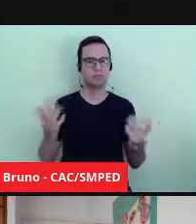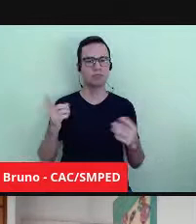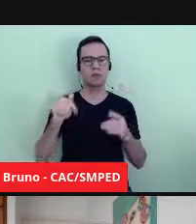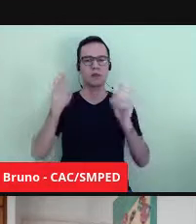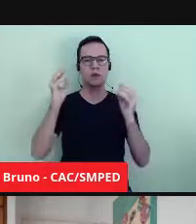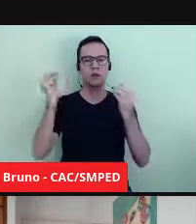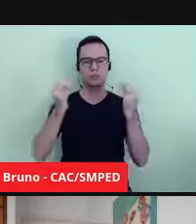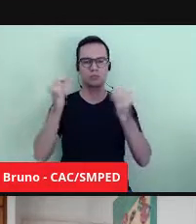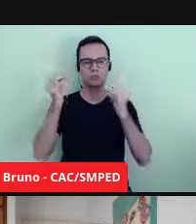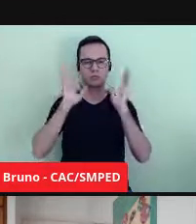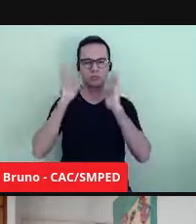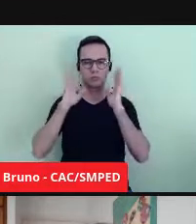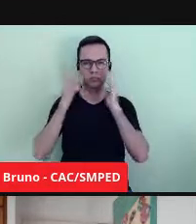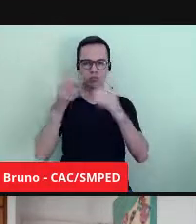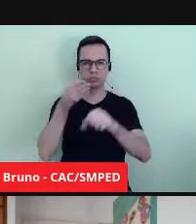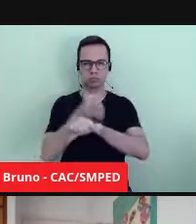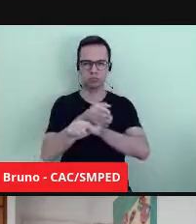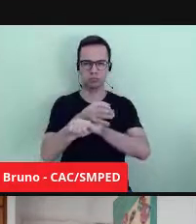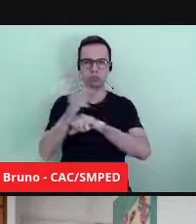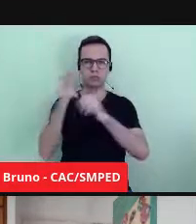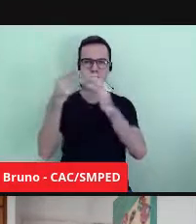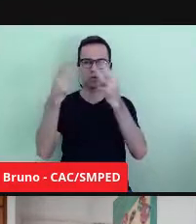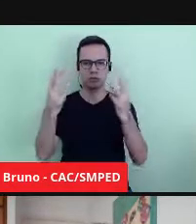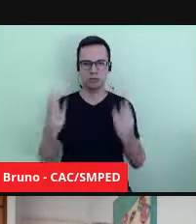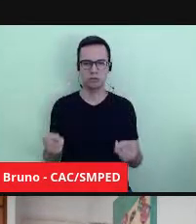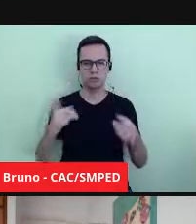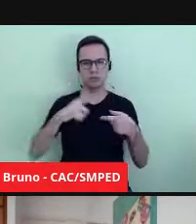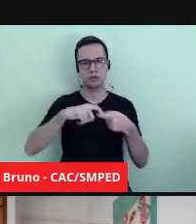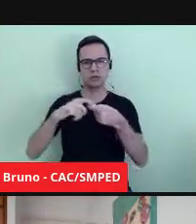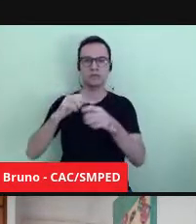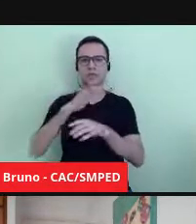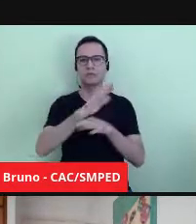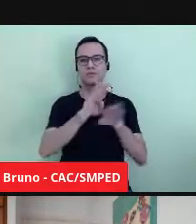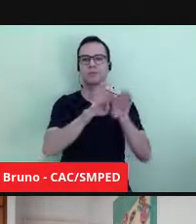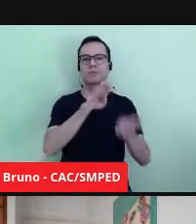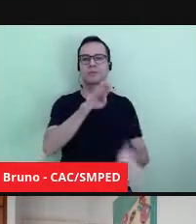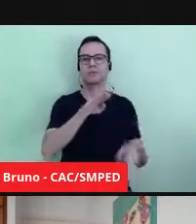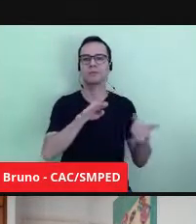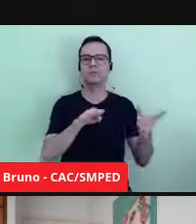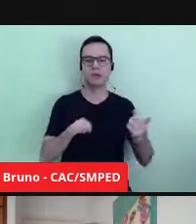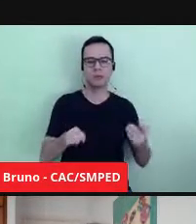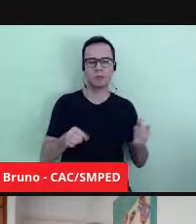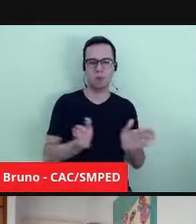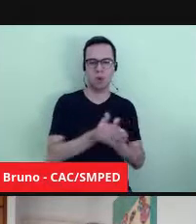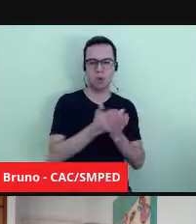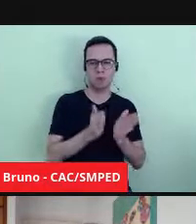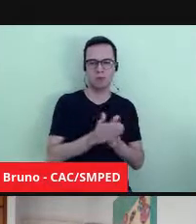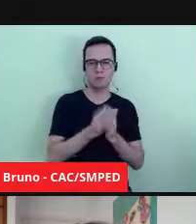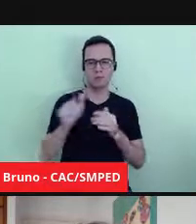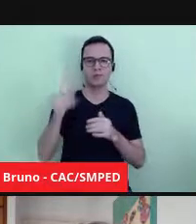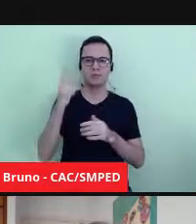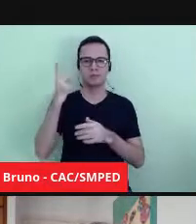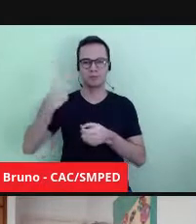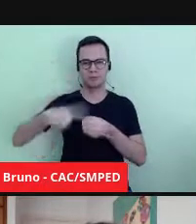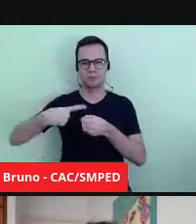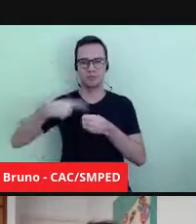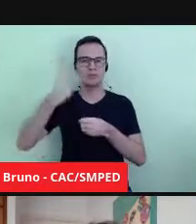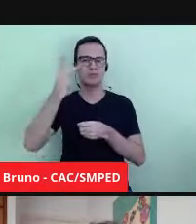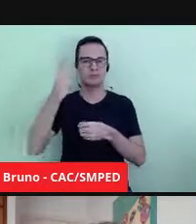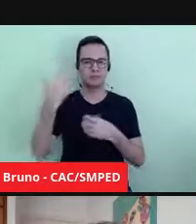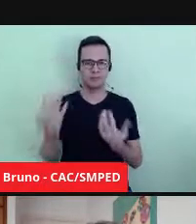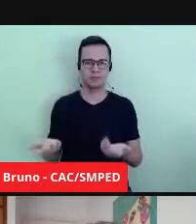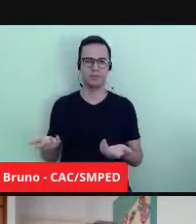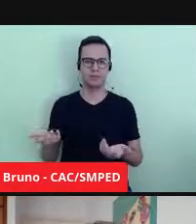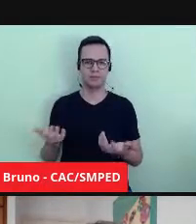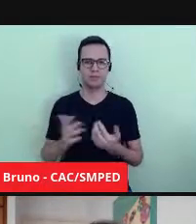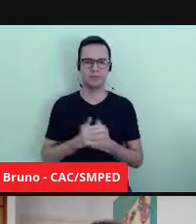pensar a acessibilidade em museus nesse contexto de desigualdade socioespacial na cidade de São Paulo, por exemplo, né? Isso